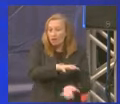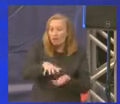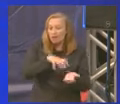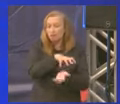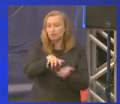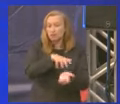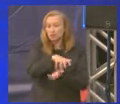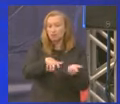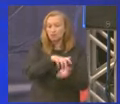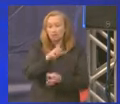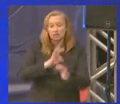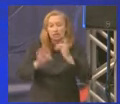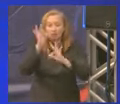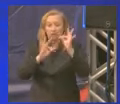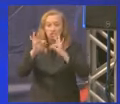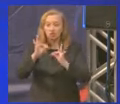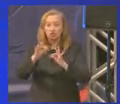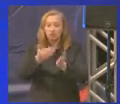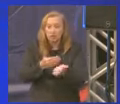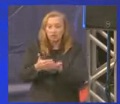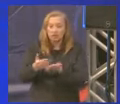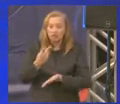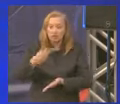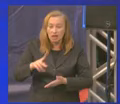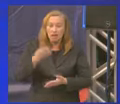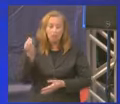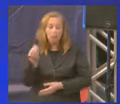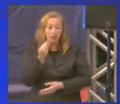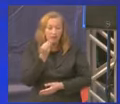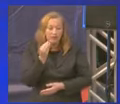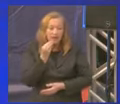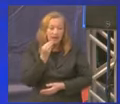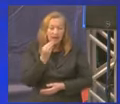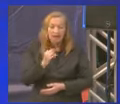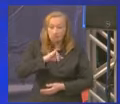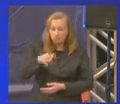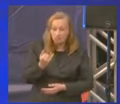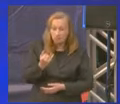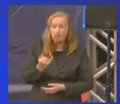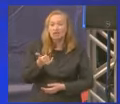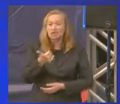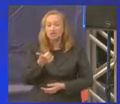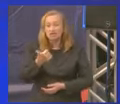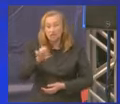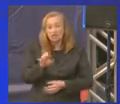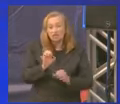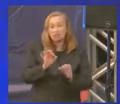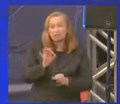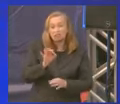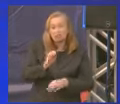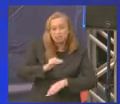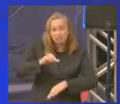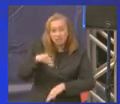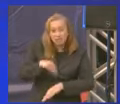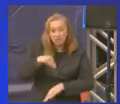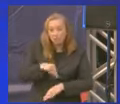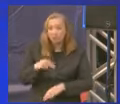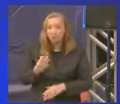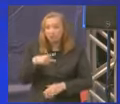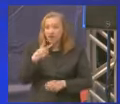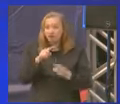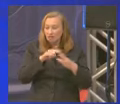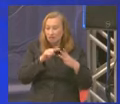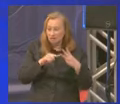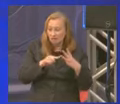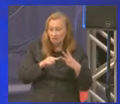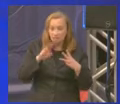dela. Então, eu vou aproveitar aqui nesses 15 minutos que a gente tem para rapidamente colocar esses três pontos.